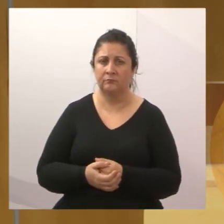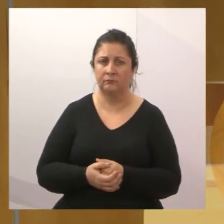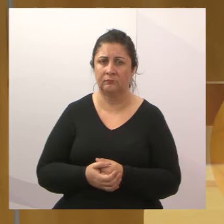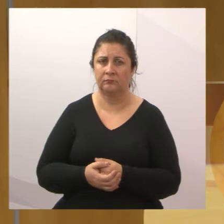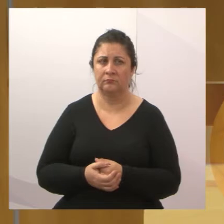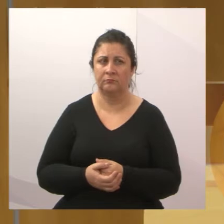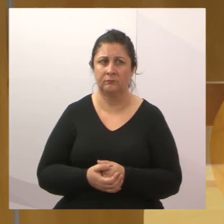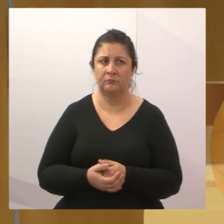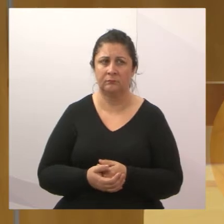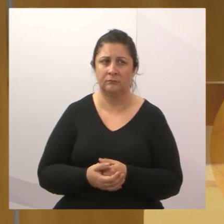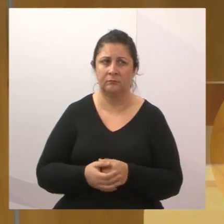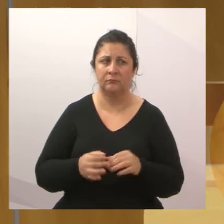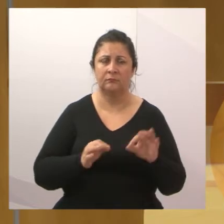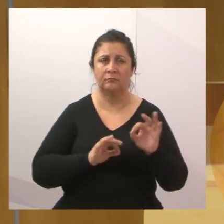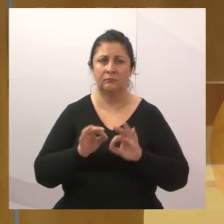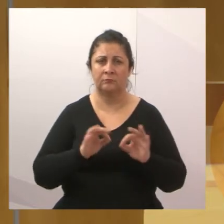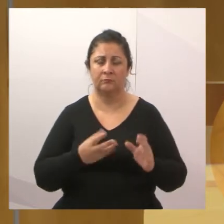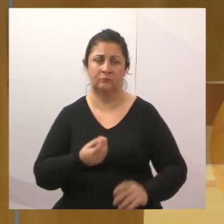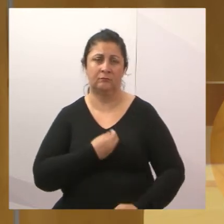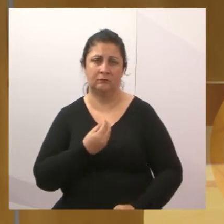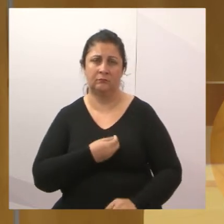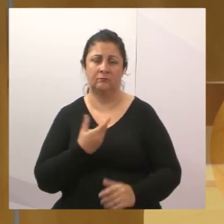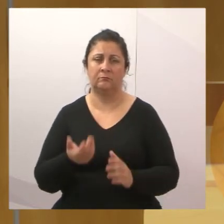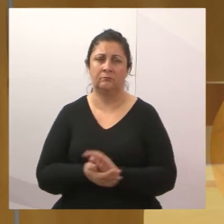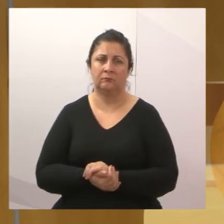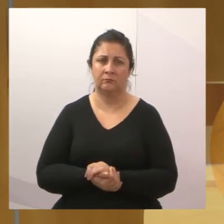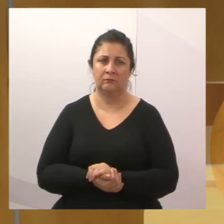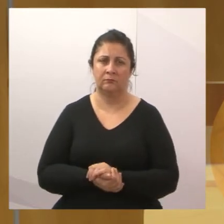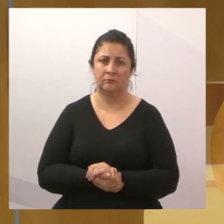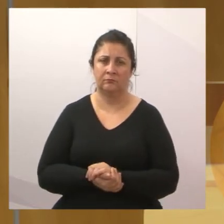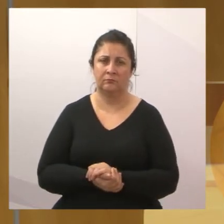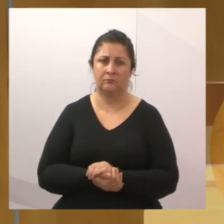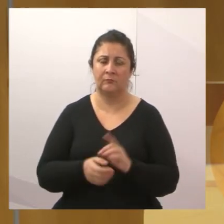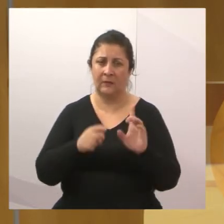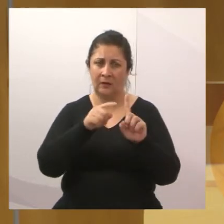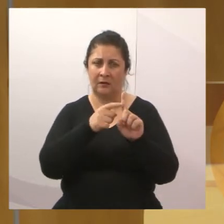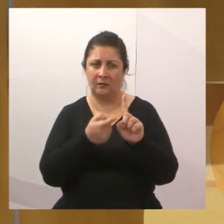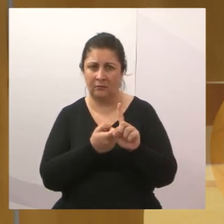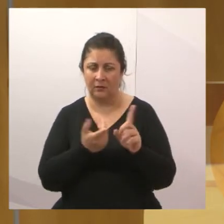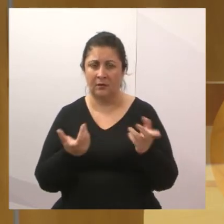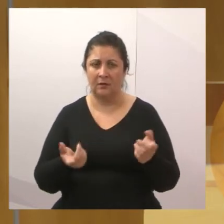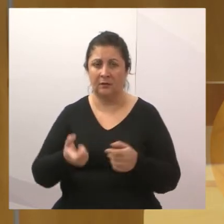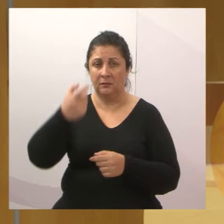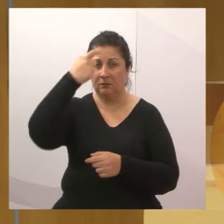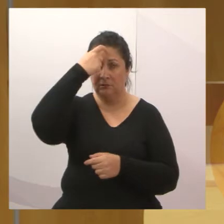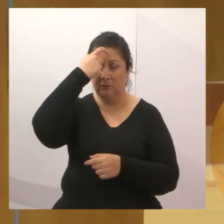questão lá do projeto, a questão da vida, né? Para o pré-natal, mais